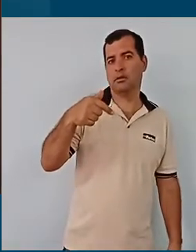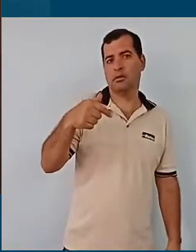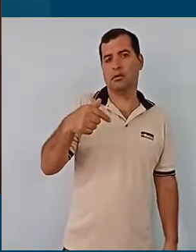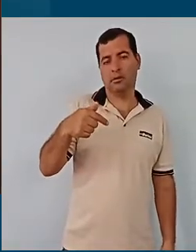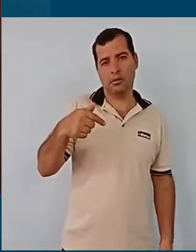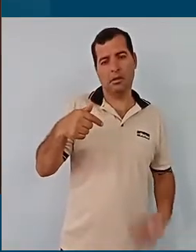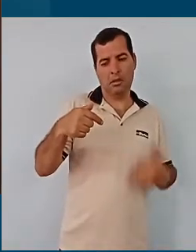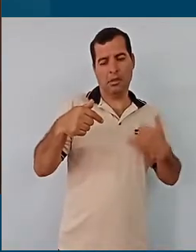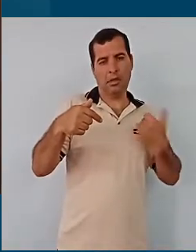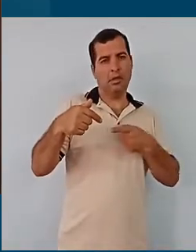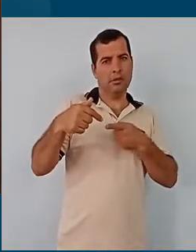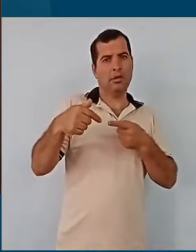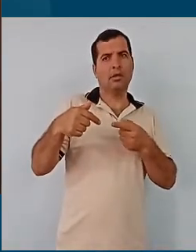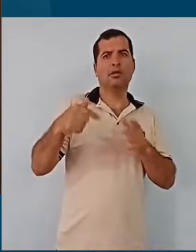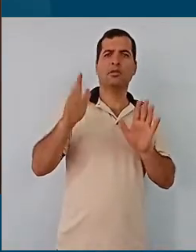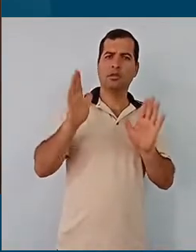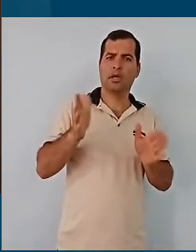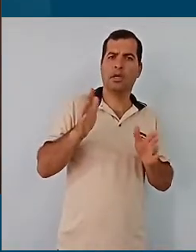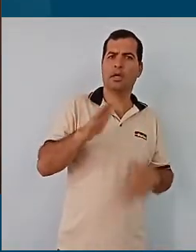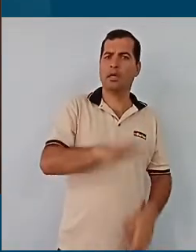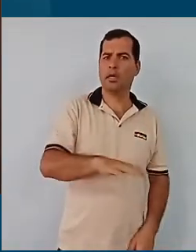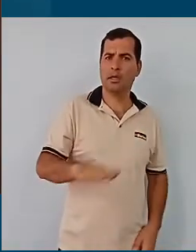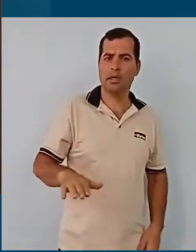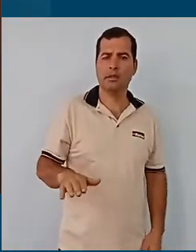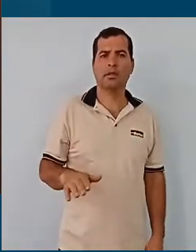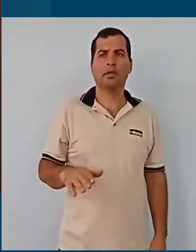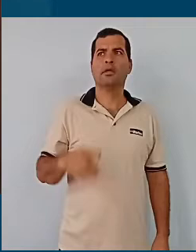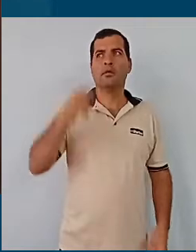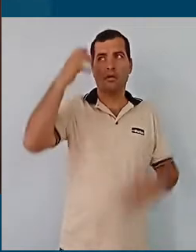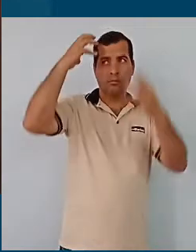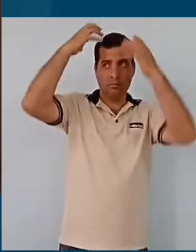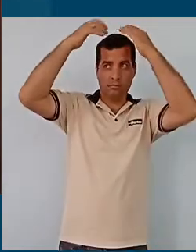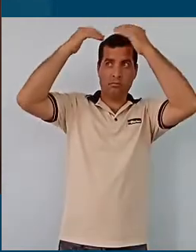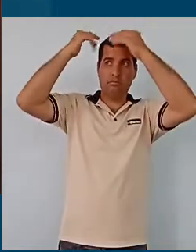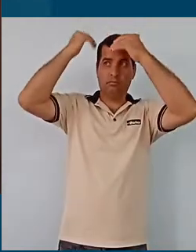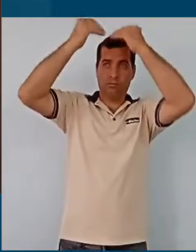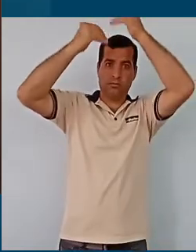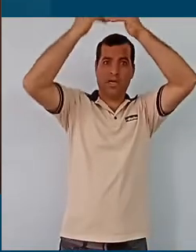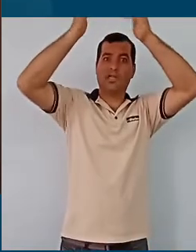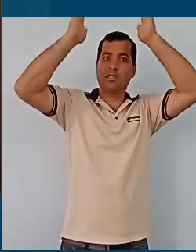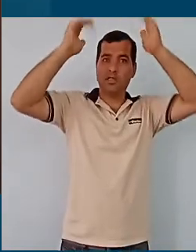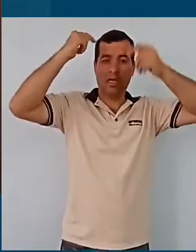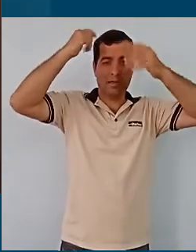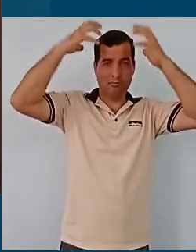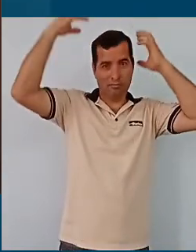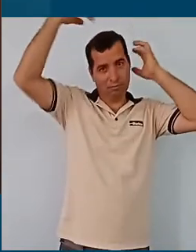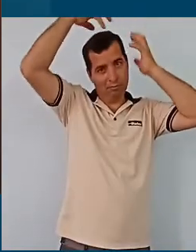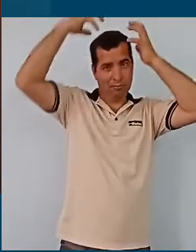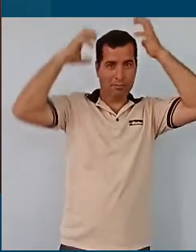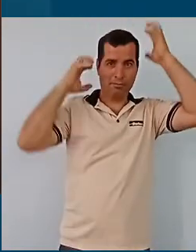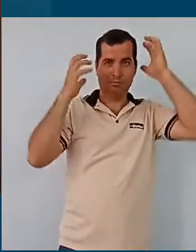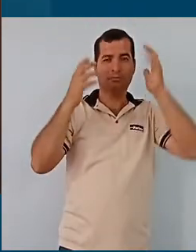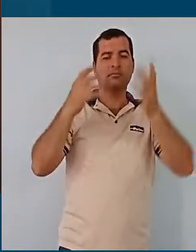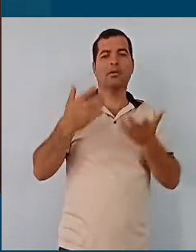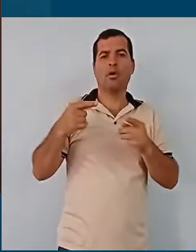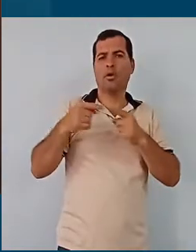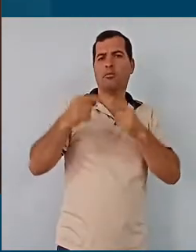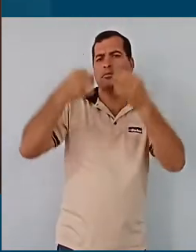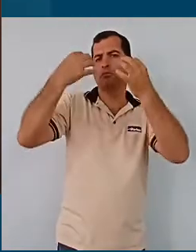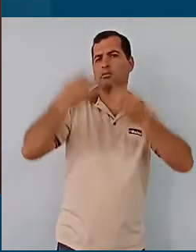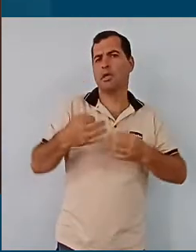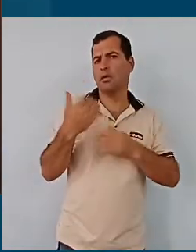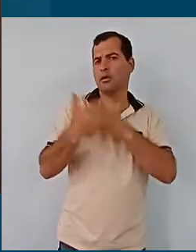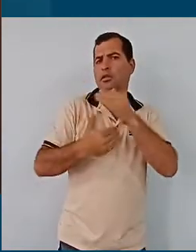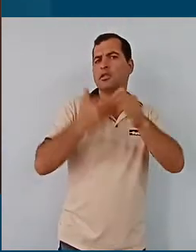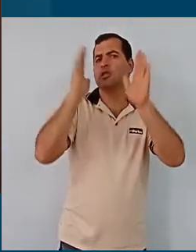em que quase certamente as áreas cerebrais básicas para a leitura estão suficientemente